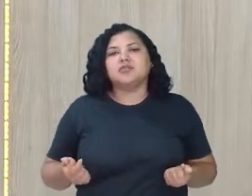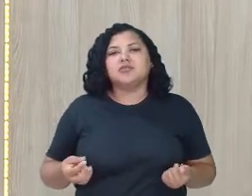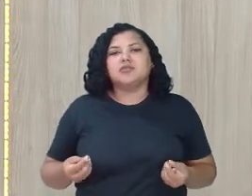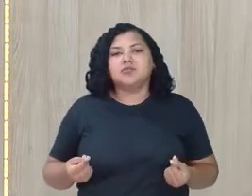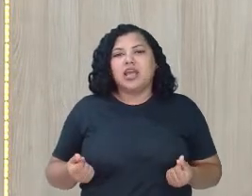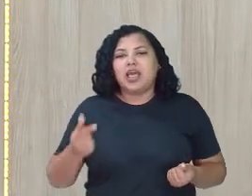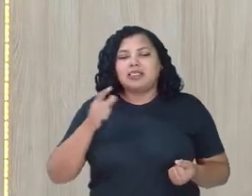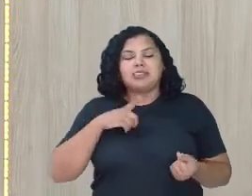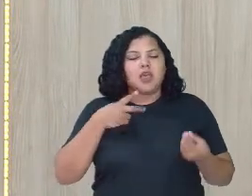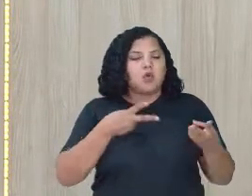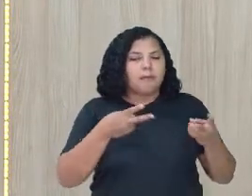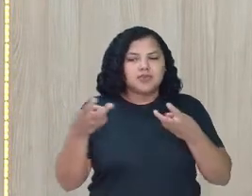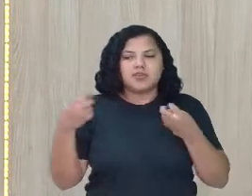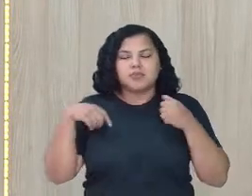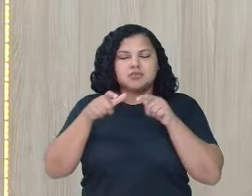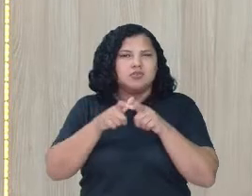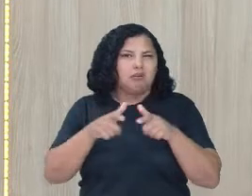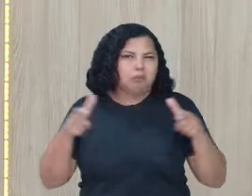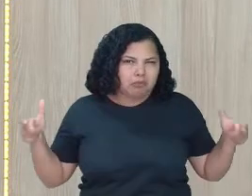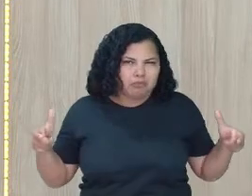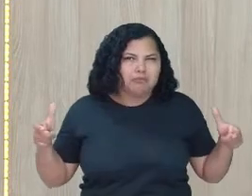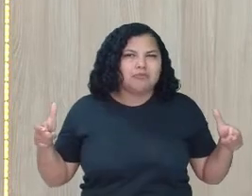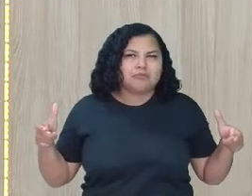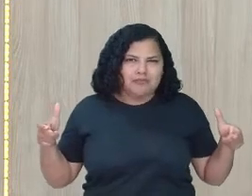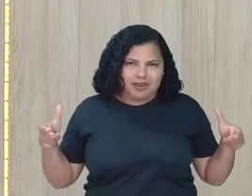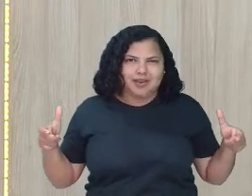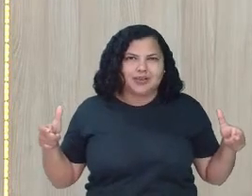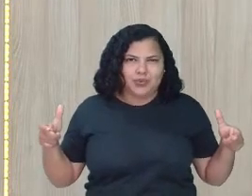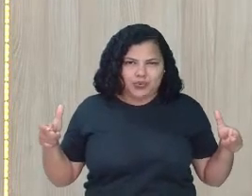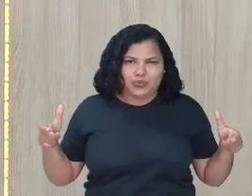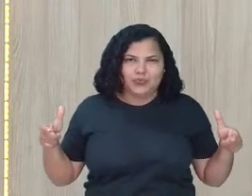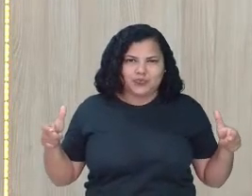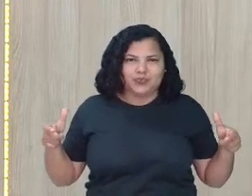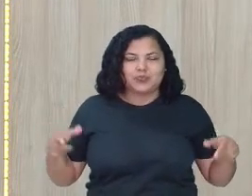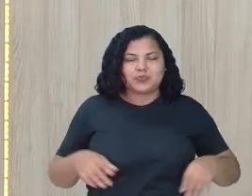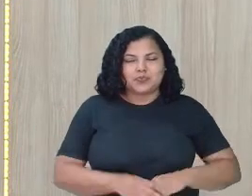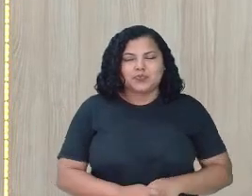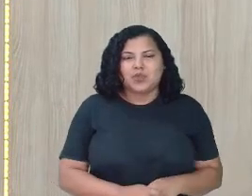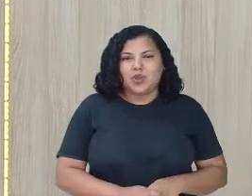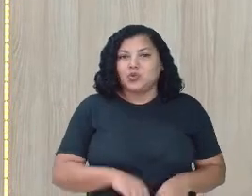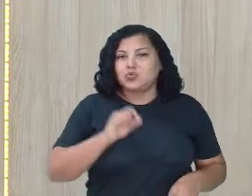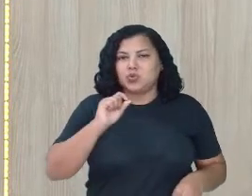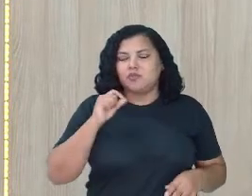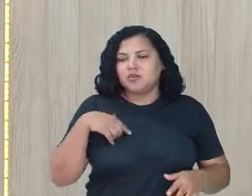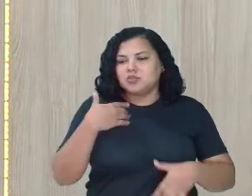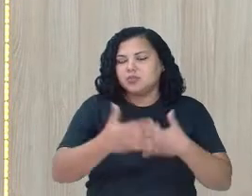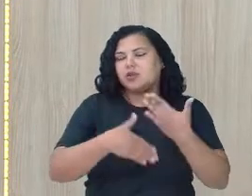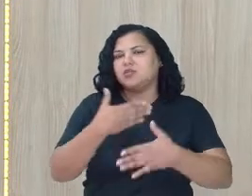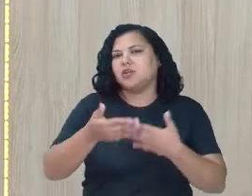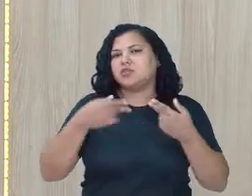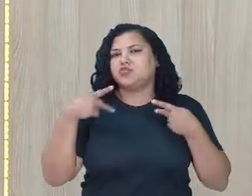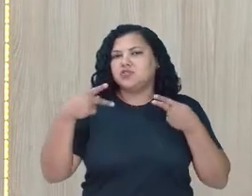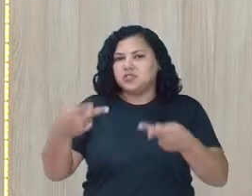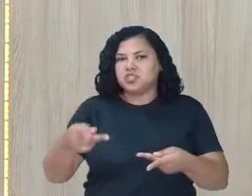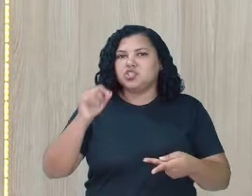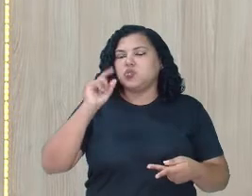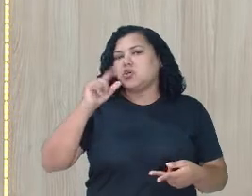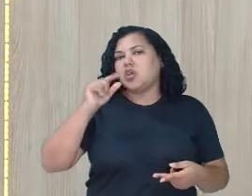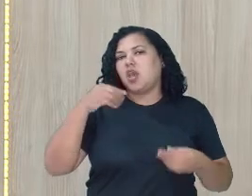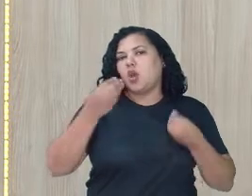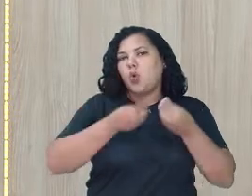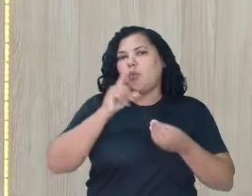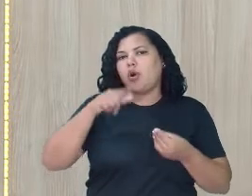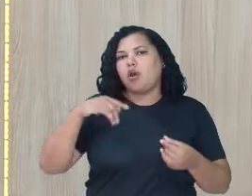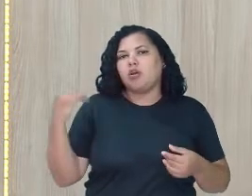ter uma visão mais ampla e mais definida, digamos assim, do que foi esse processo de visita e o que é e como